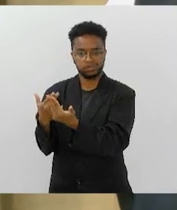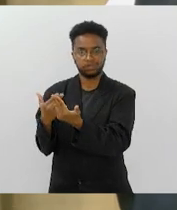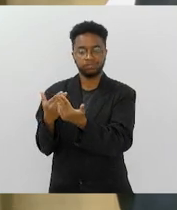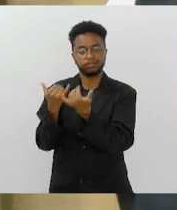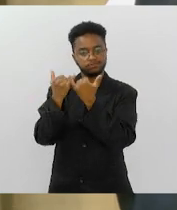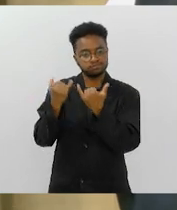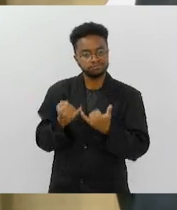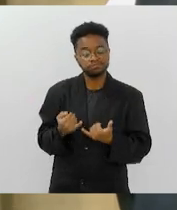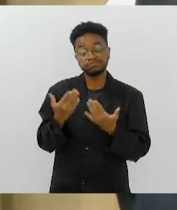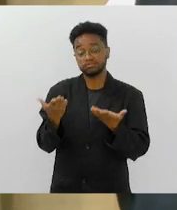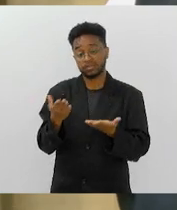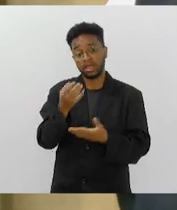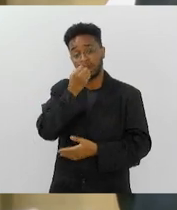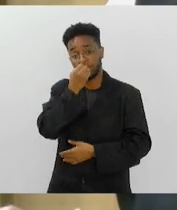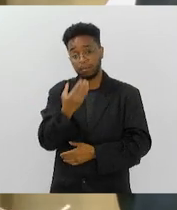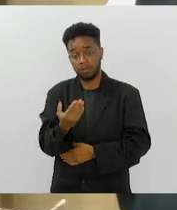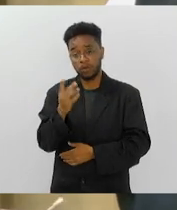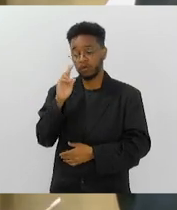ouvir